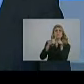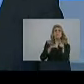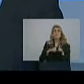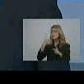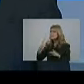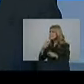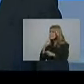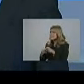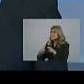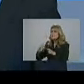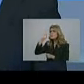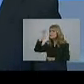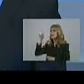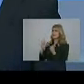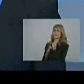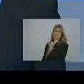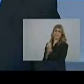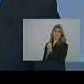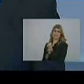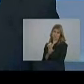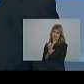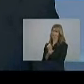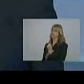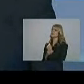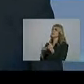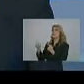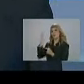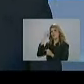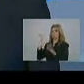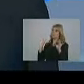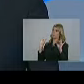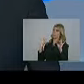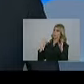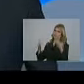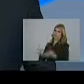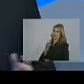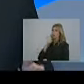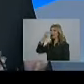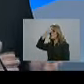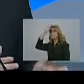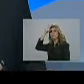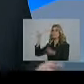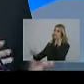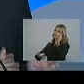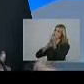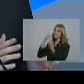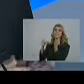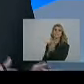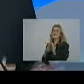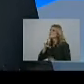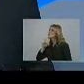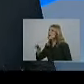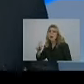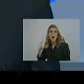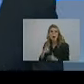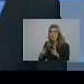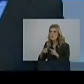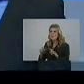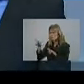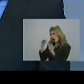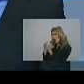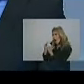cidade é a questão de segurança. Eu sei que é um tema no qual você é especialista. A Prefeitura diz que a segurança não é problema dela. Você